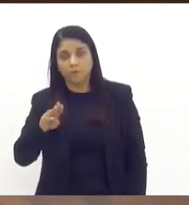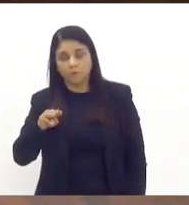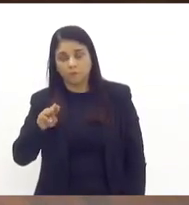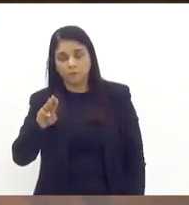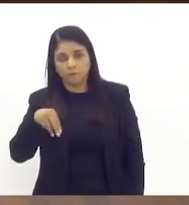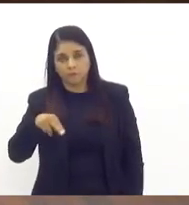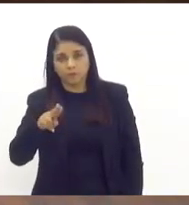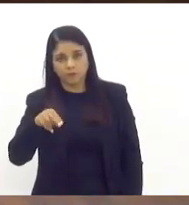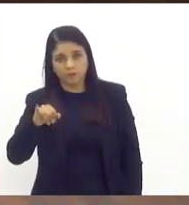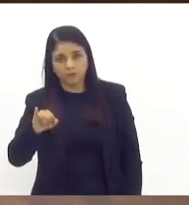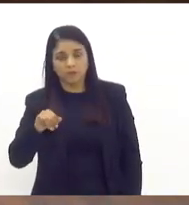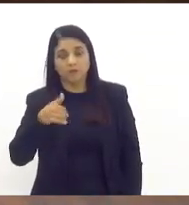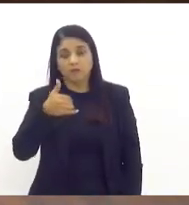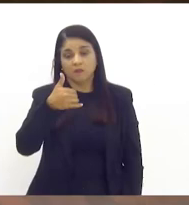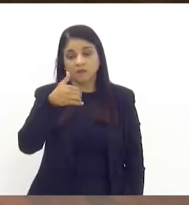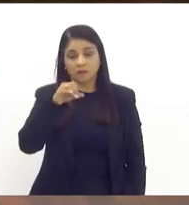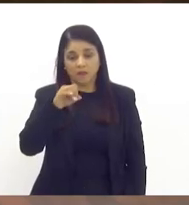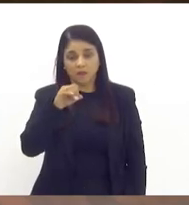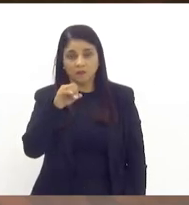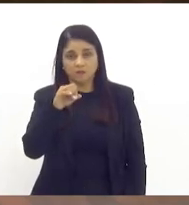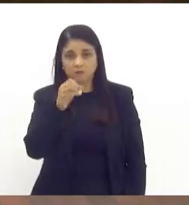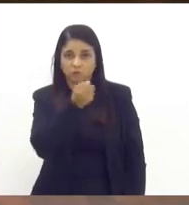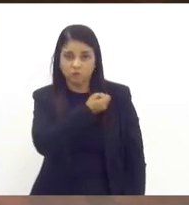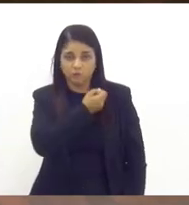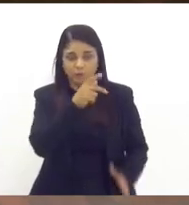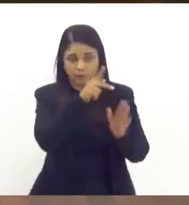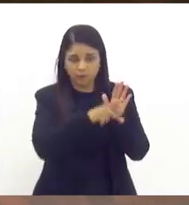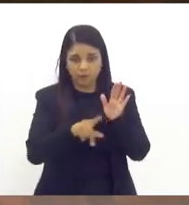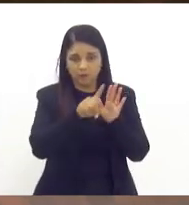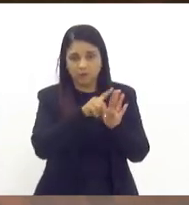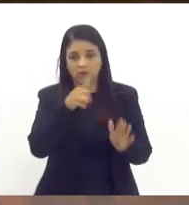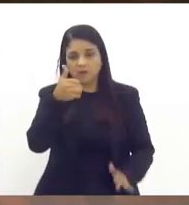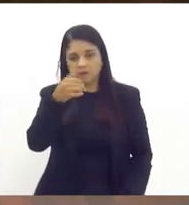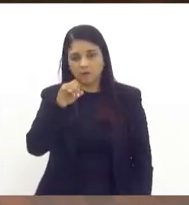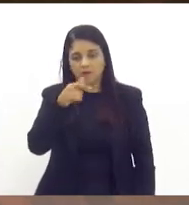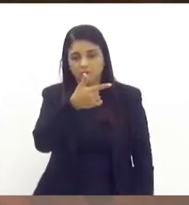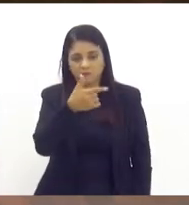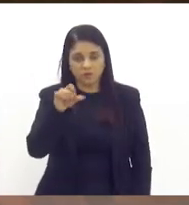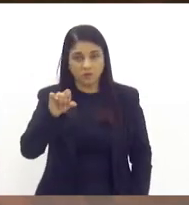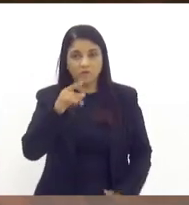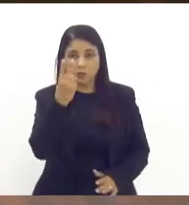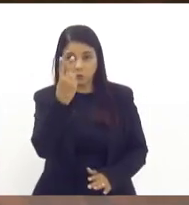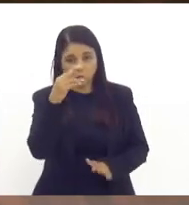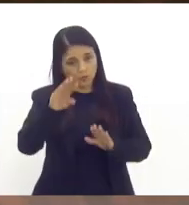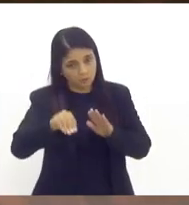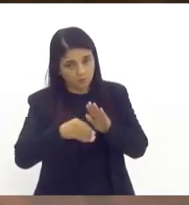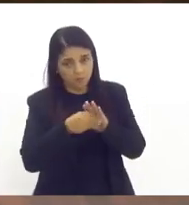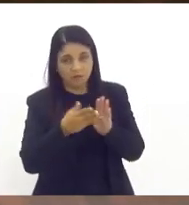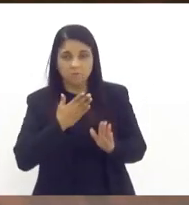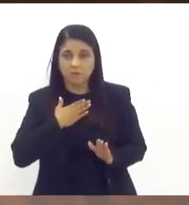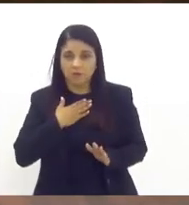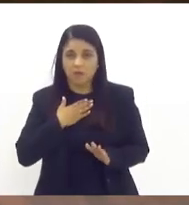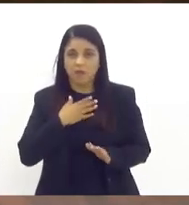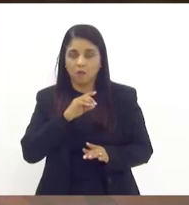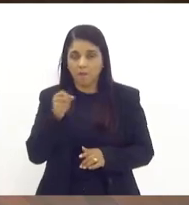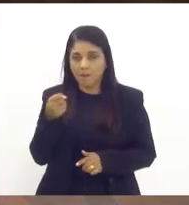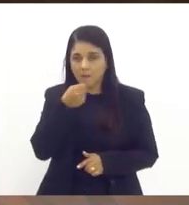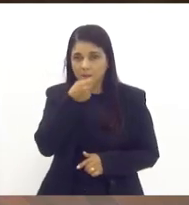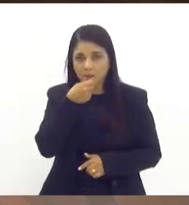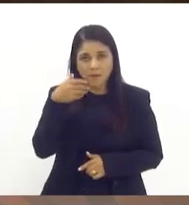1029 onde eu havia feito é onde eu havia feito duas emendas estou vendo aqui ao microfone